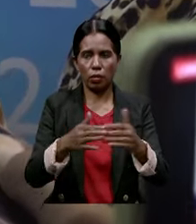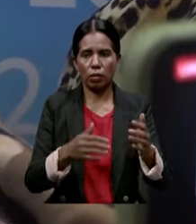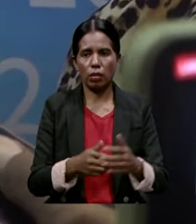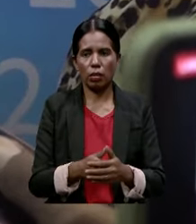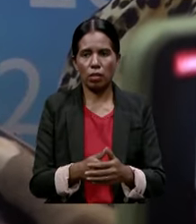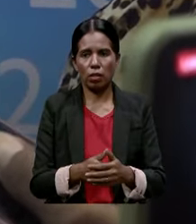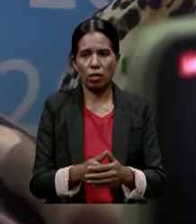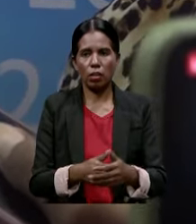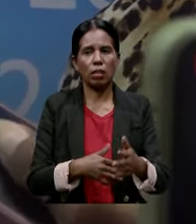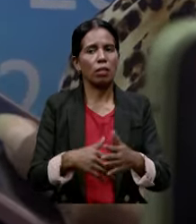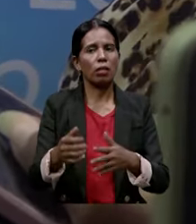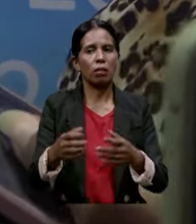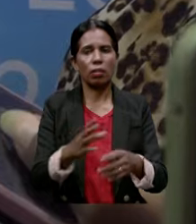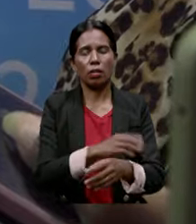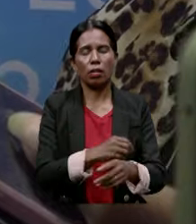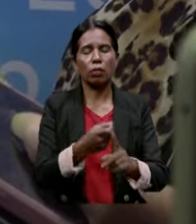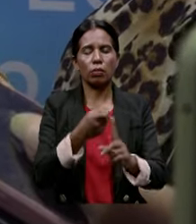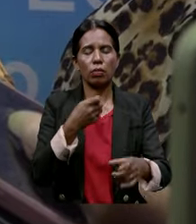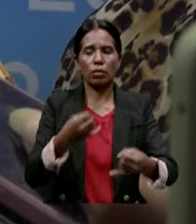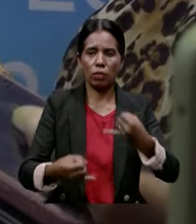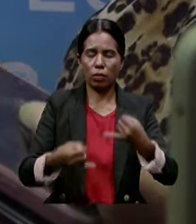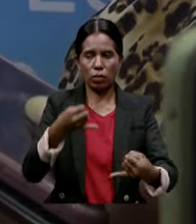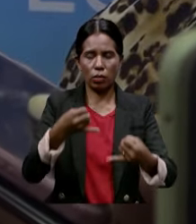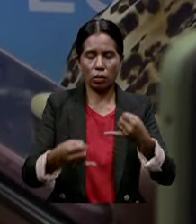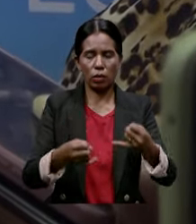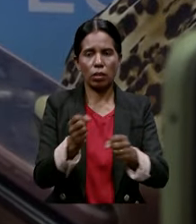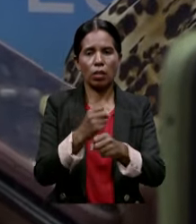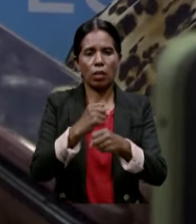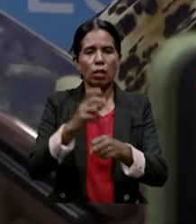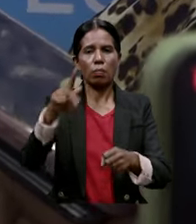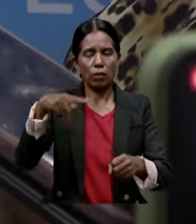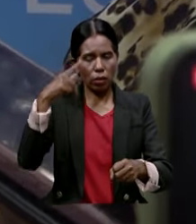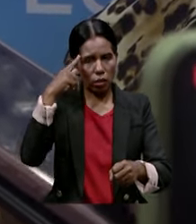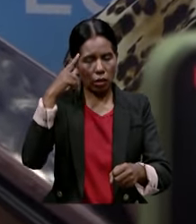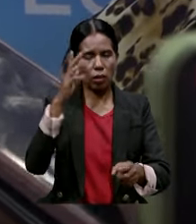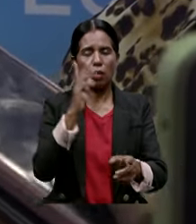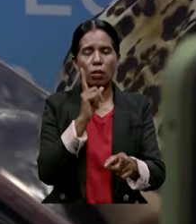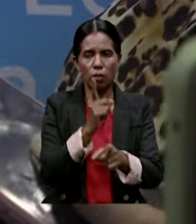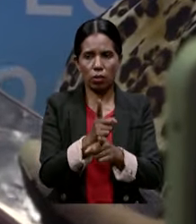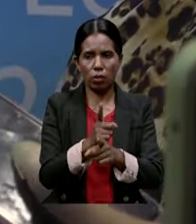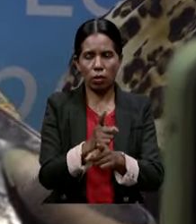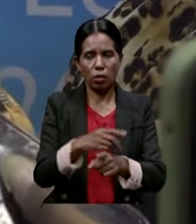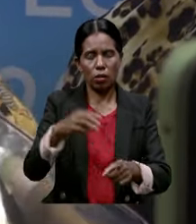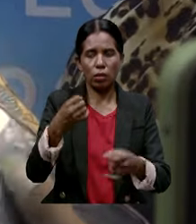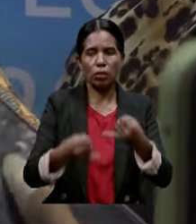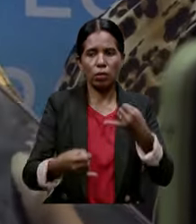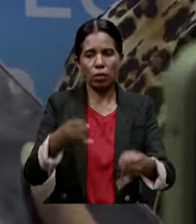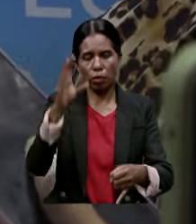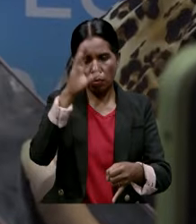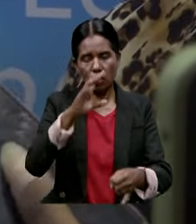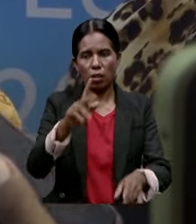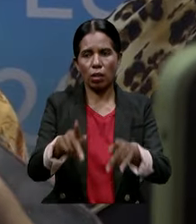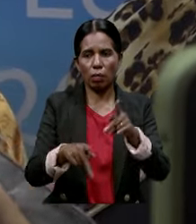dar uma lá, da Labara, setor justiça, politizado lá. Setor justiça, Bucadei,